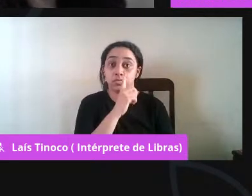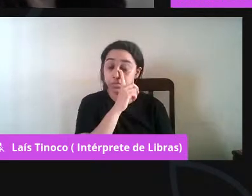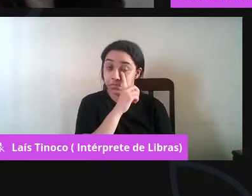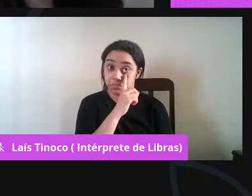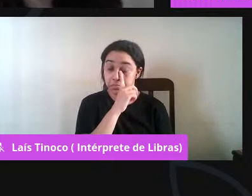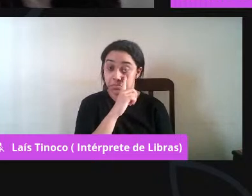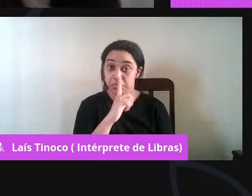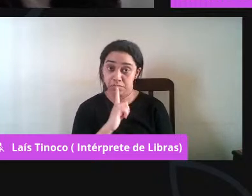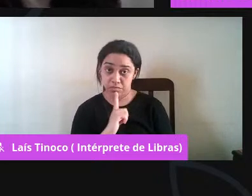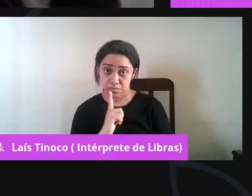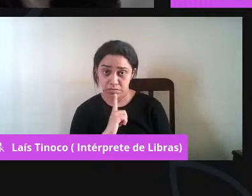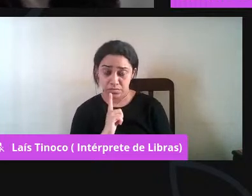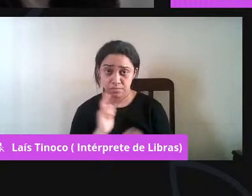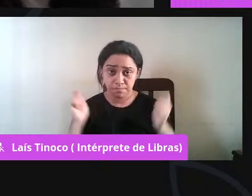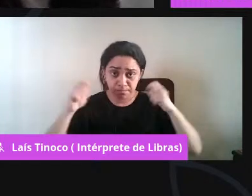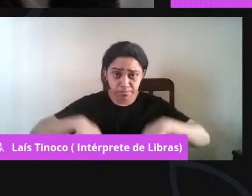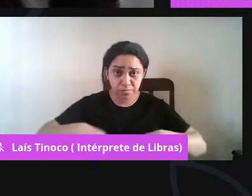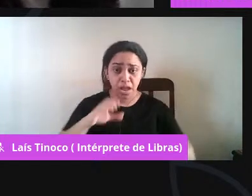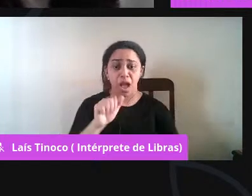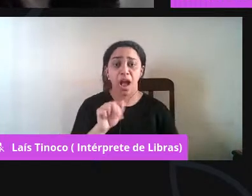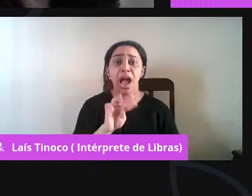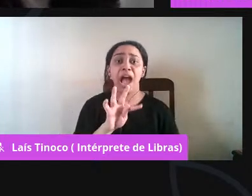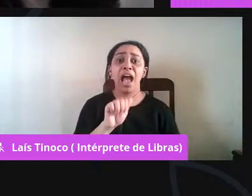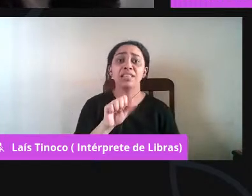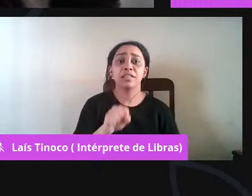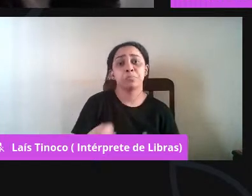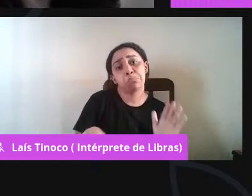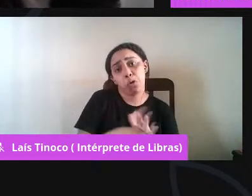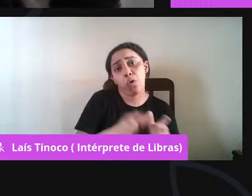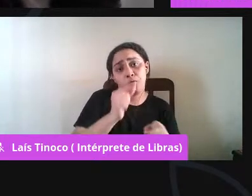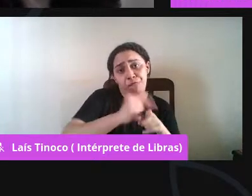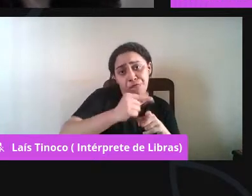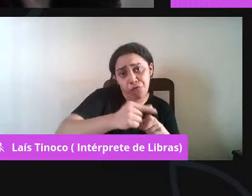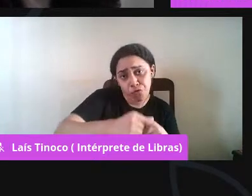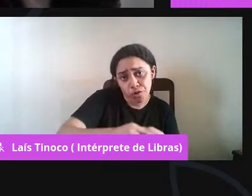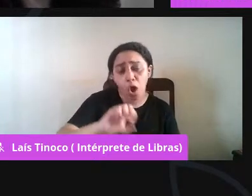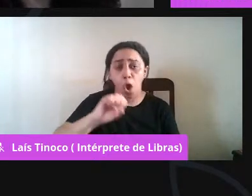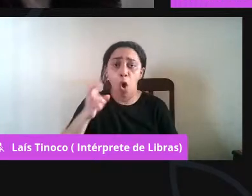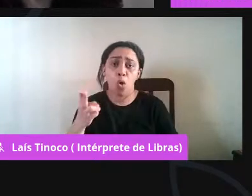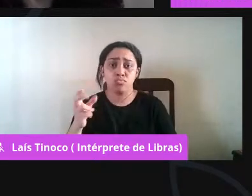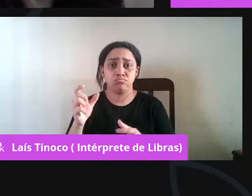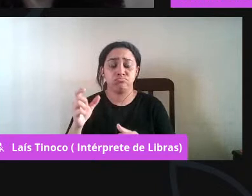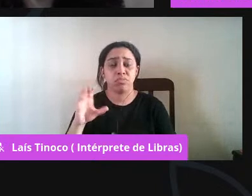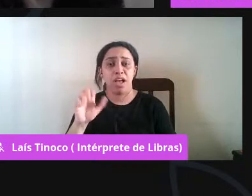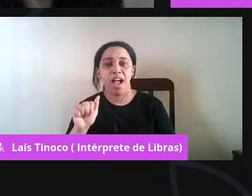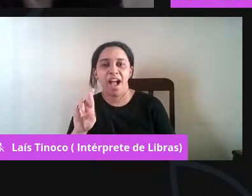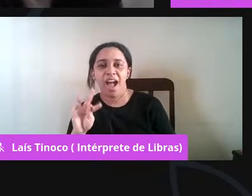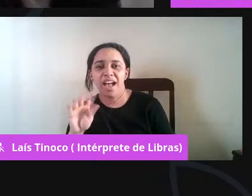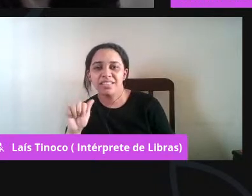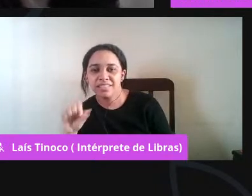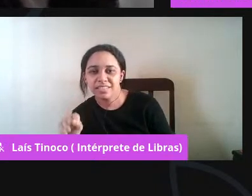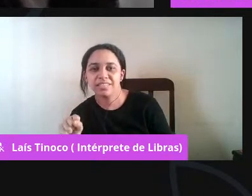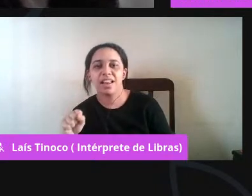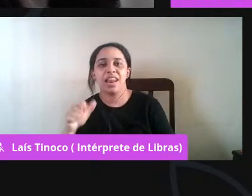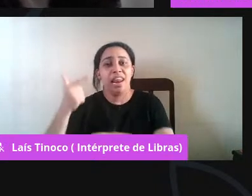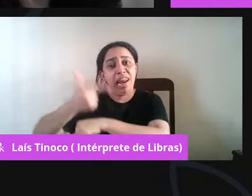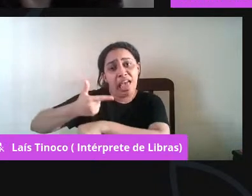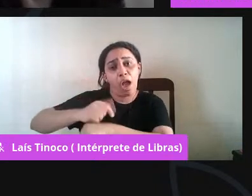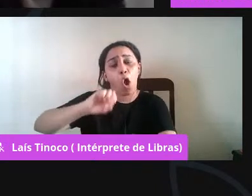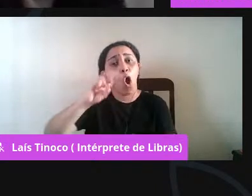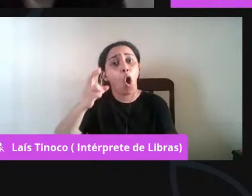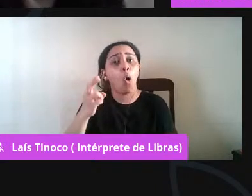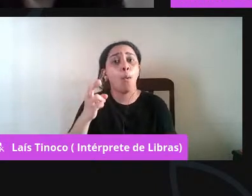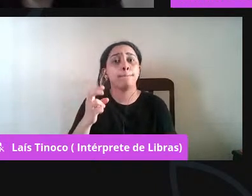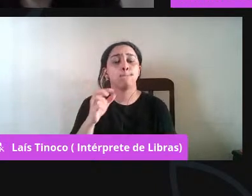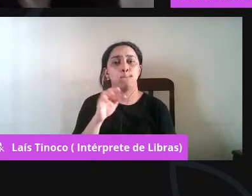você tem pode ser cartas fonéticas, você pode ter cartas léxicas, né? Você pode ter cartas morfossintáticas, e